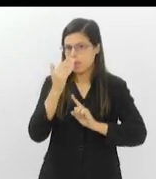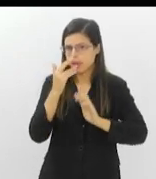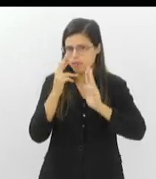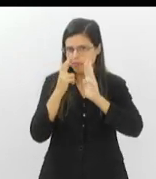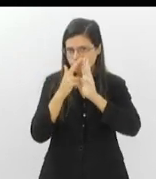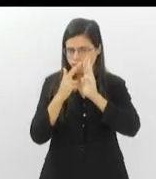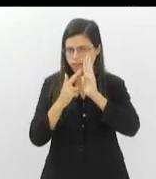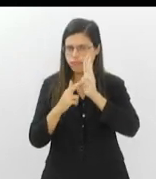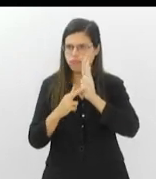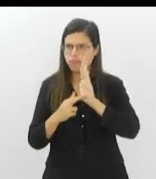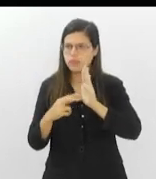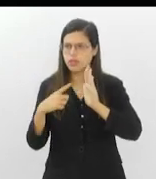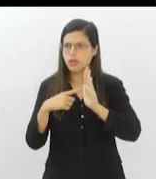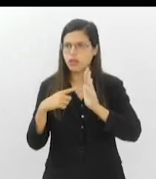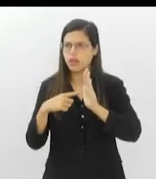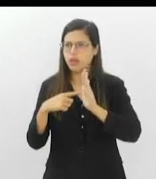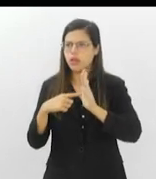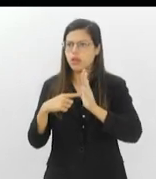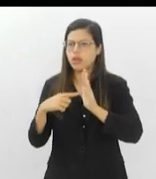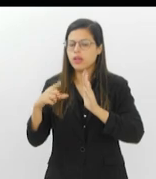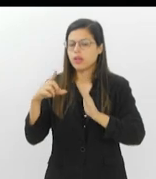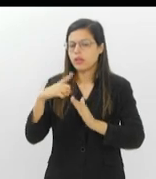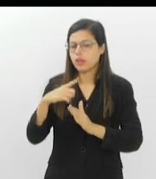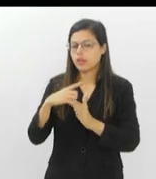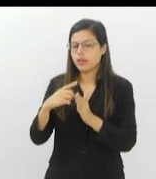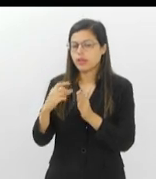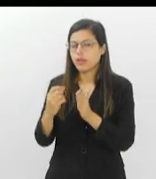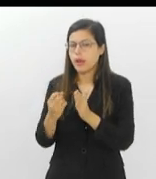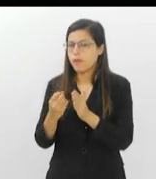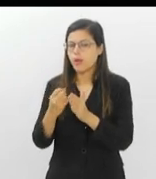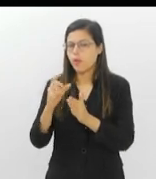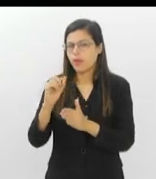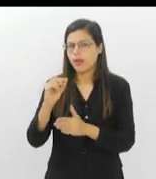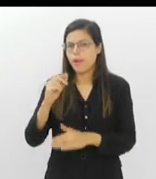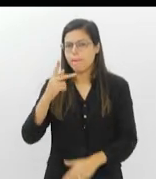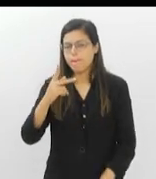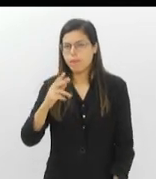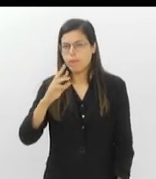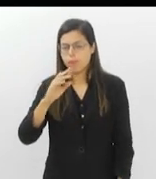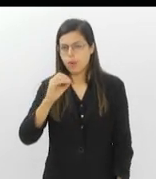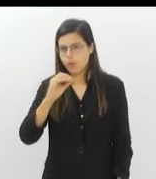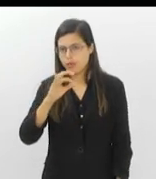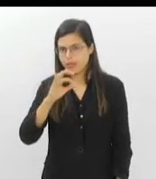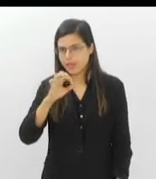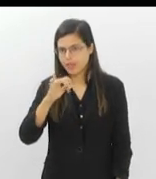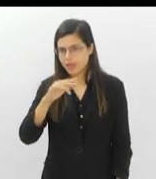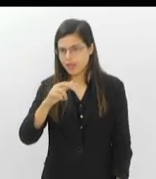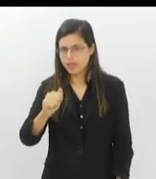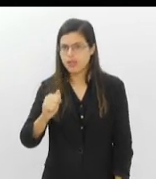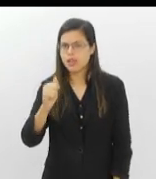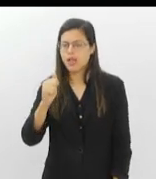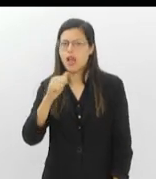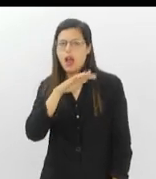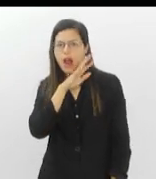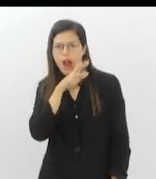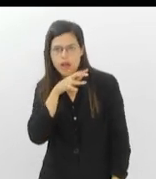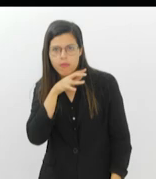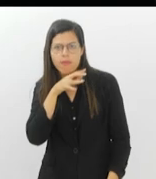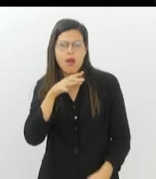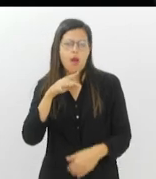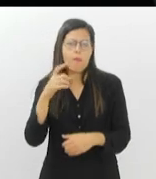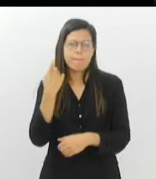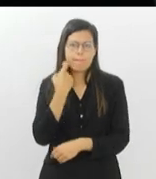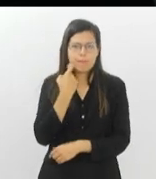em restrição em alimentos fontes de fenilalanina, principalmente proteínas animal e vegetal. Então, as carnes, peixe,